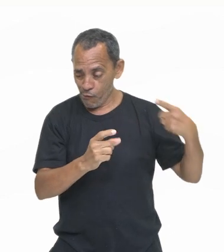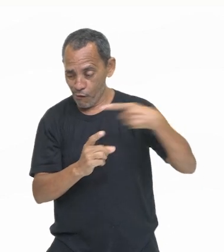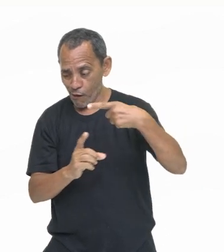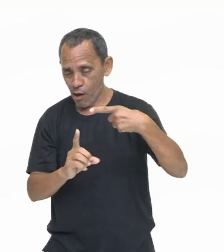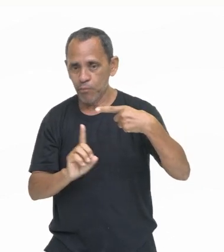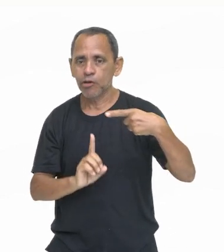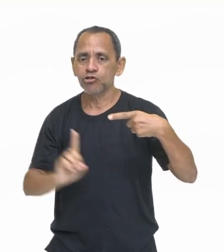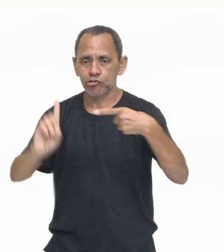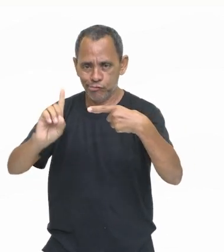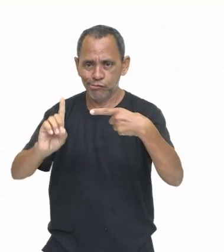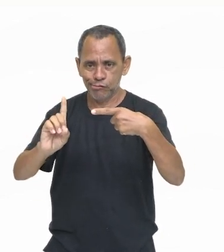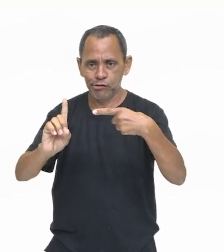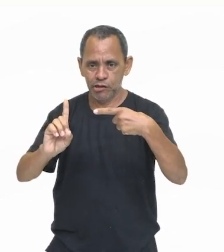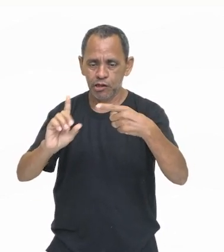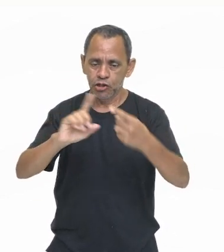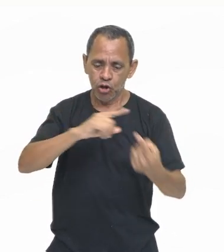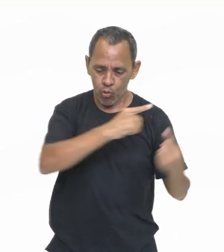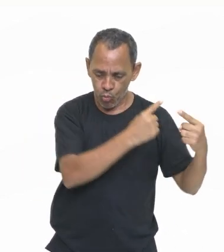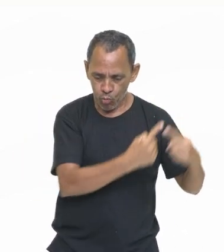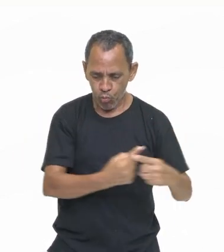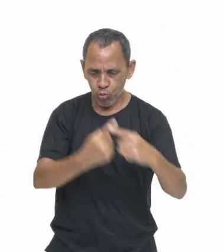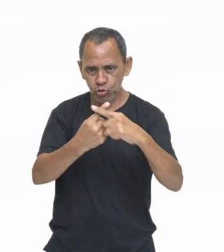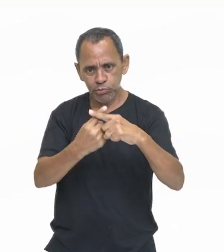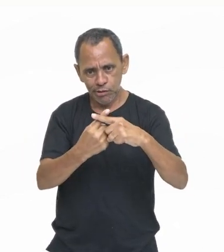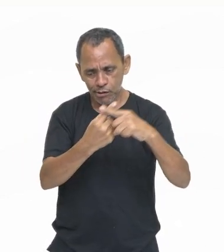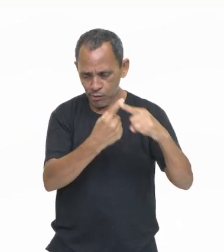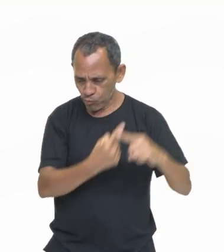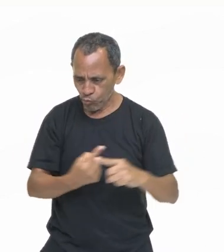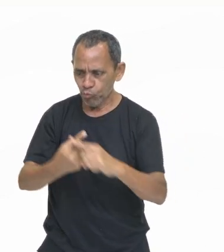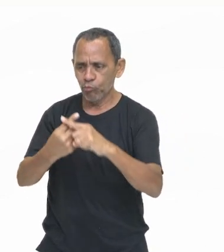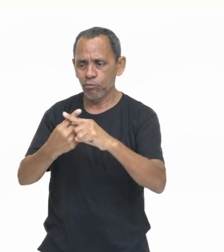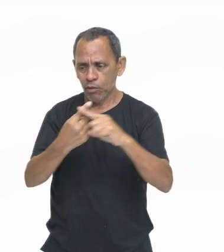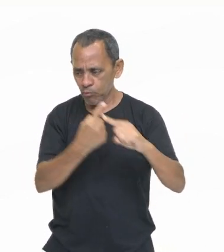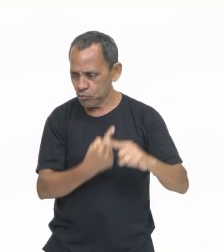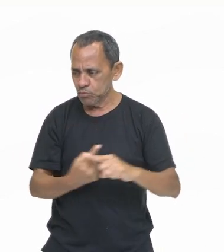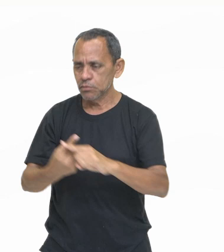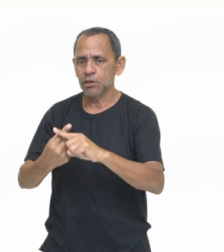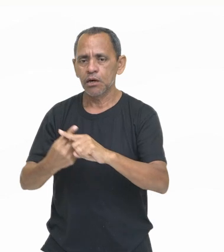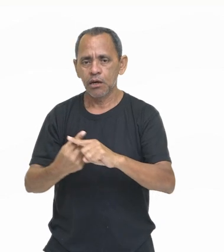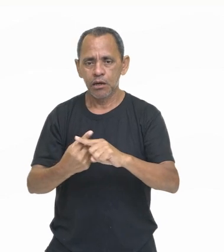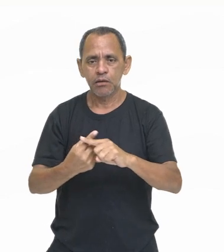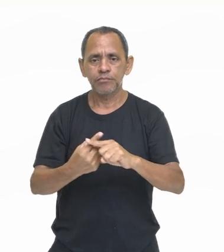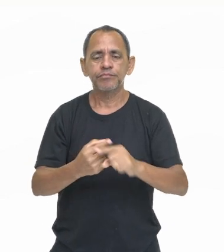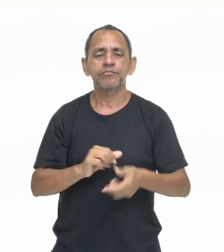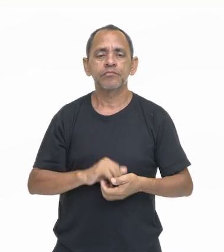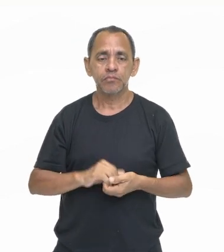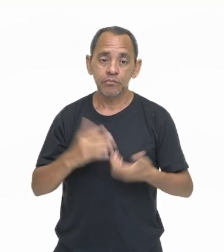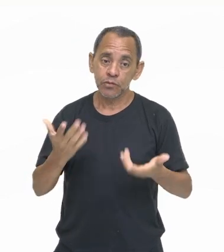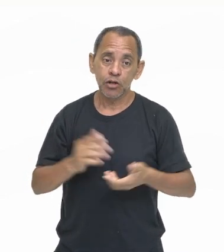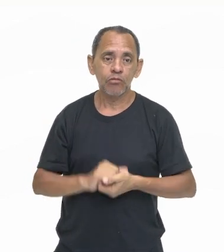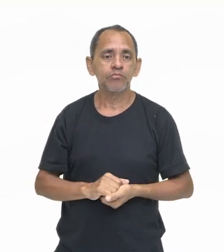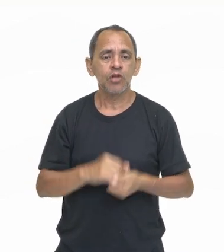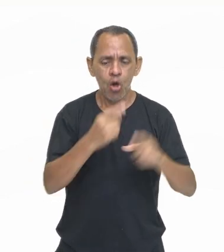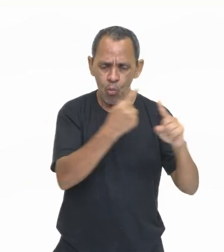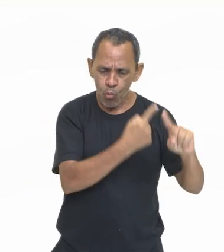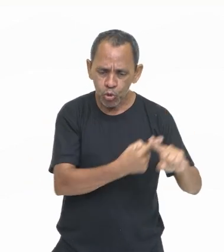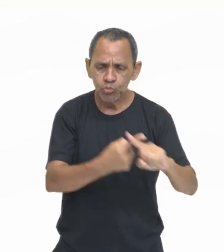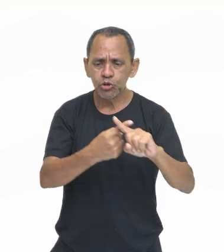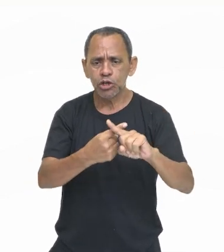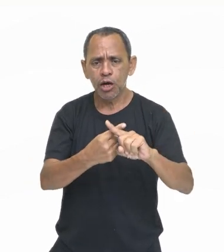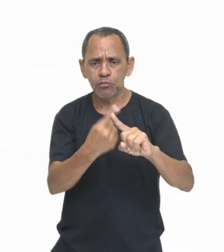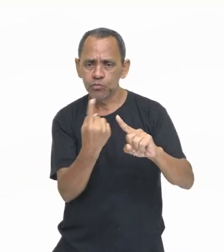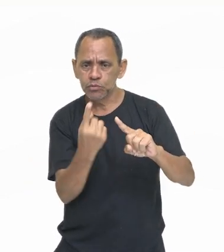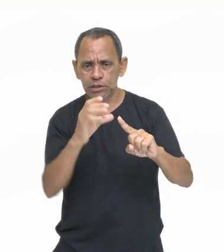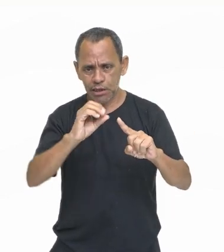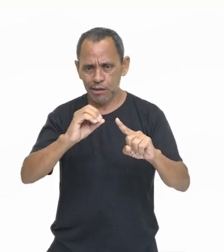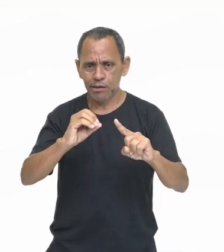multiplicar, tudo bem? E multiplicar por 10, ó, certo? Se está imediatamente à direita, eu multiplico uma vez por 10.